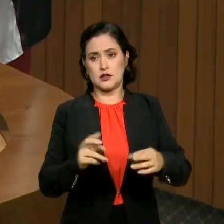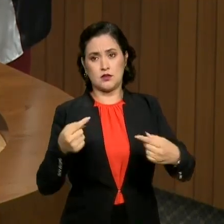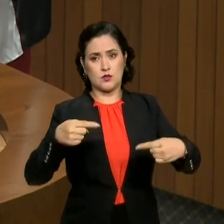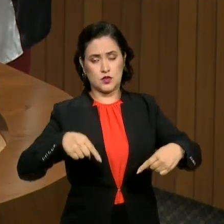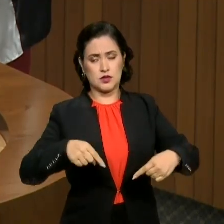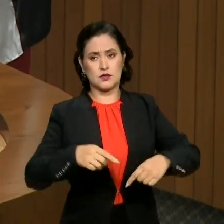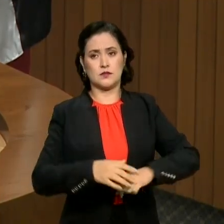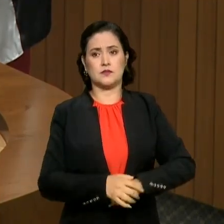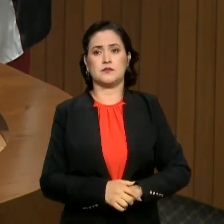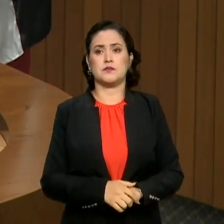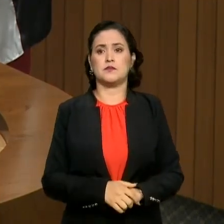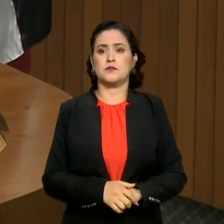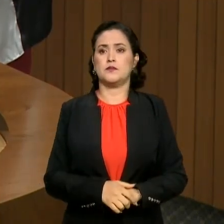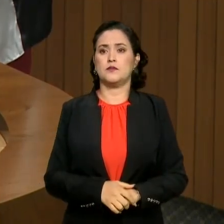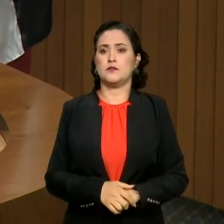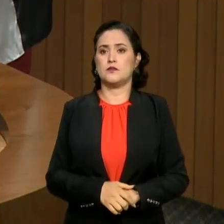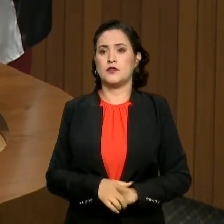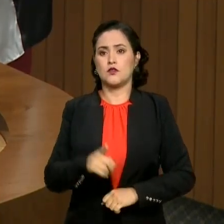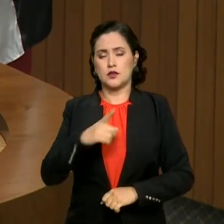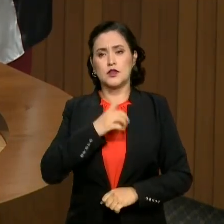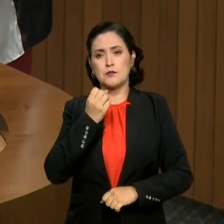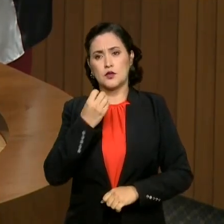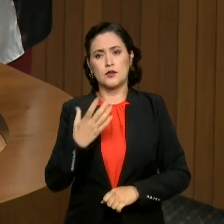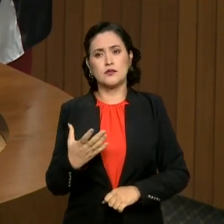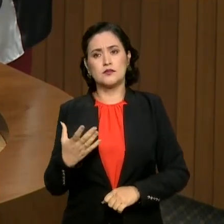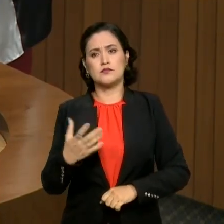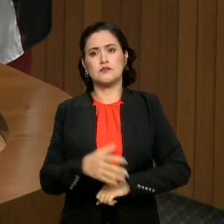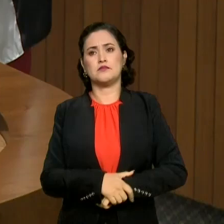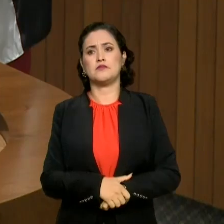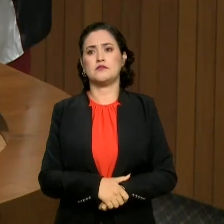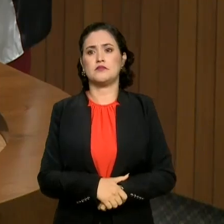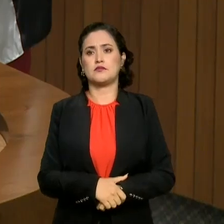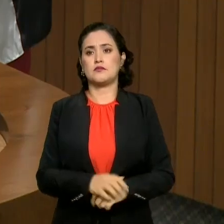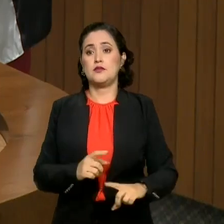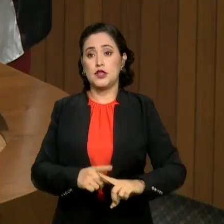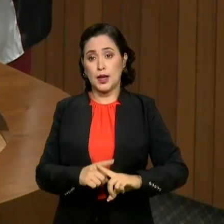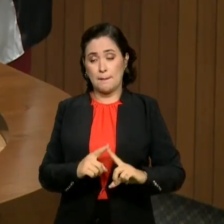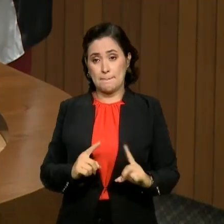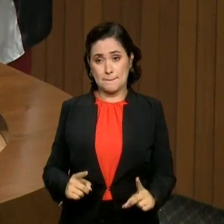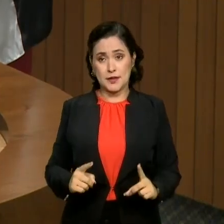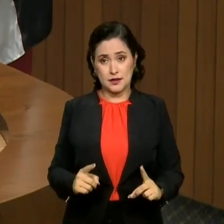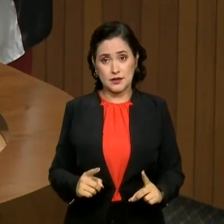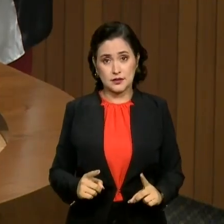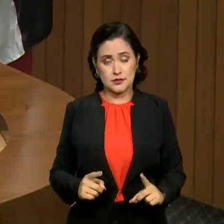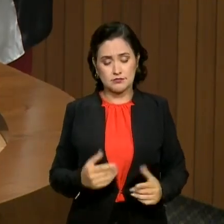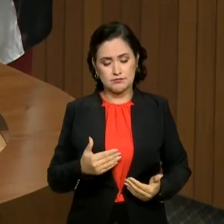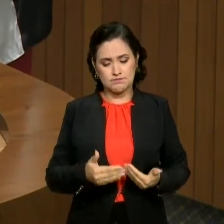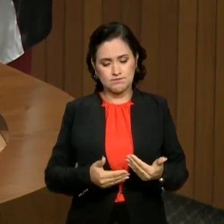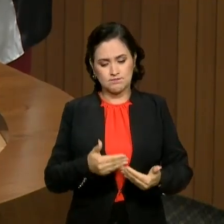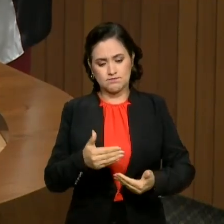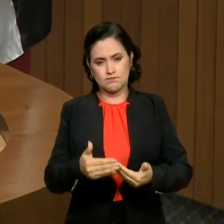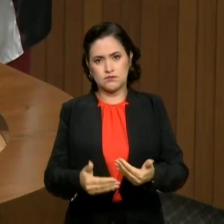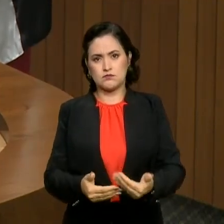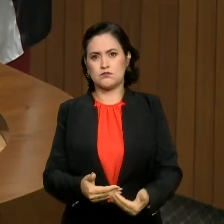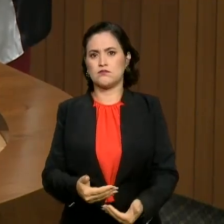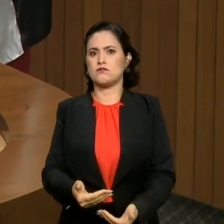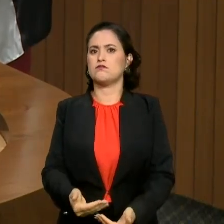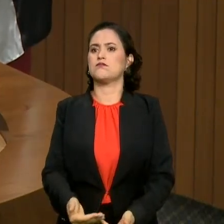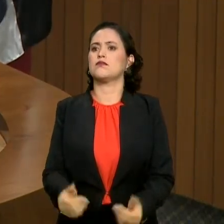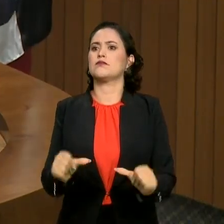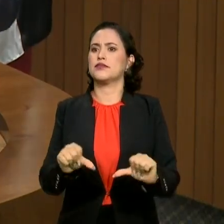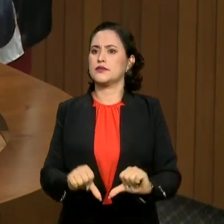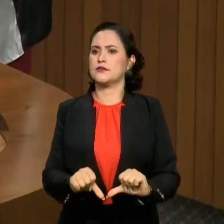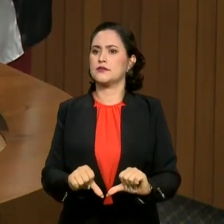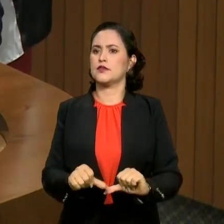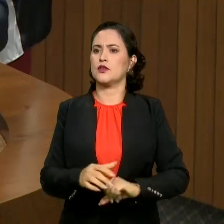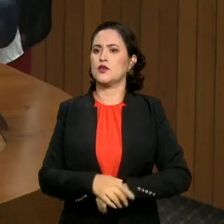vou negar o que o senhor tem de bom para me beneficiar, mas foi deteriorando. Quando Vossa Excelência tomou a decisão aí,